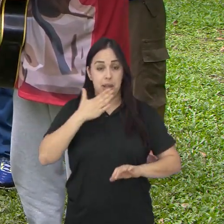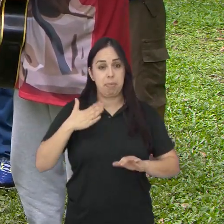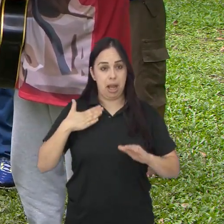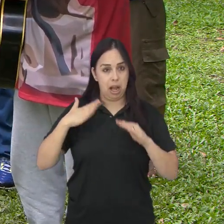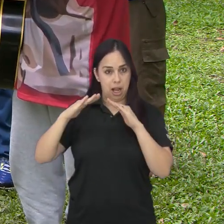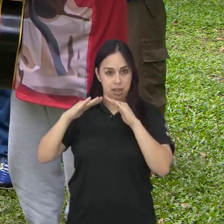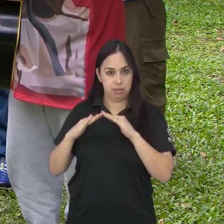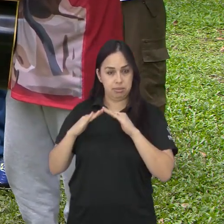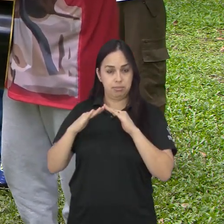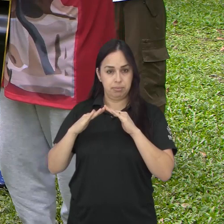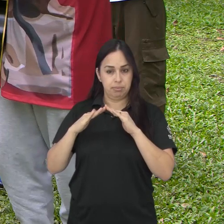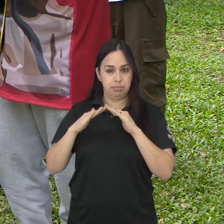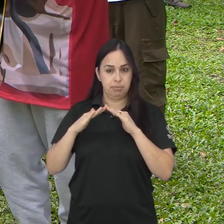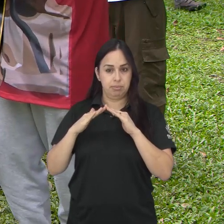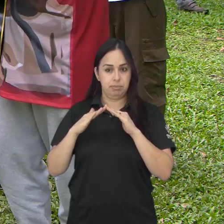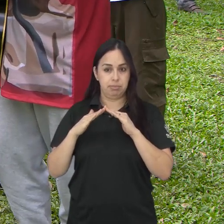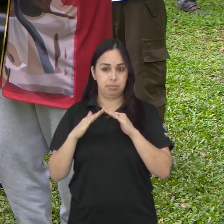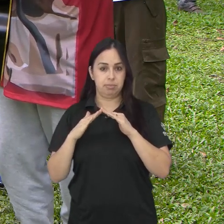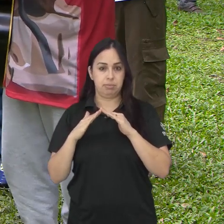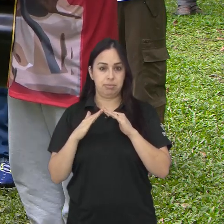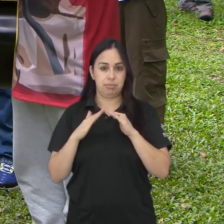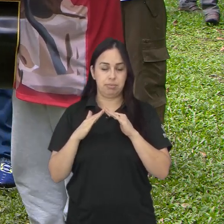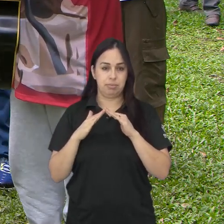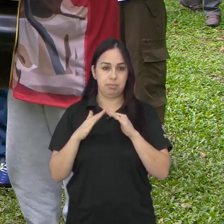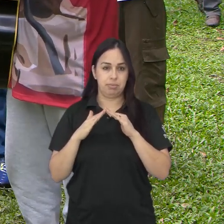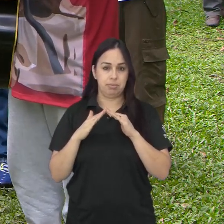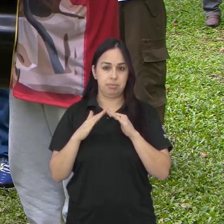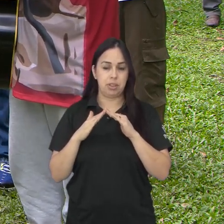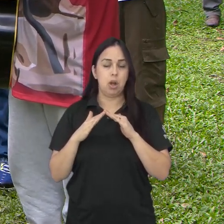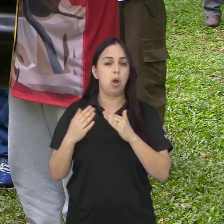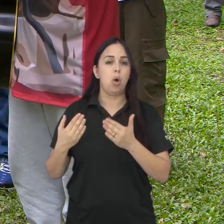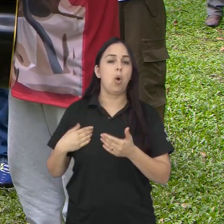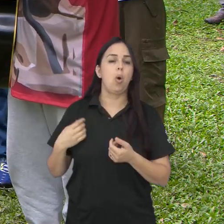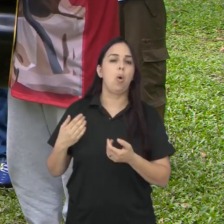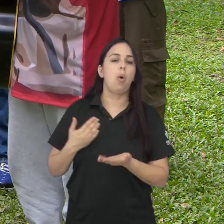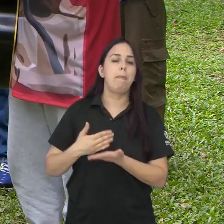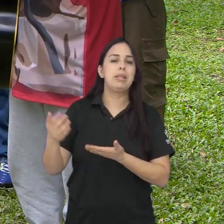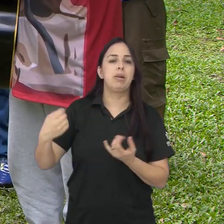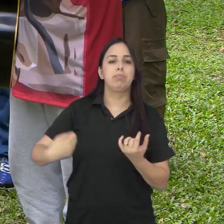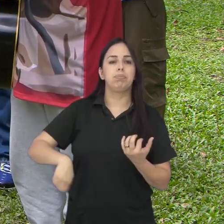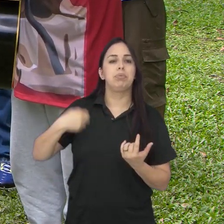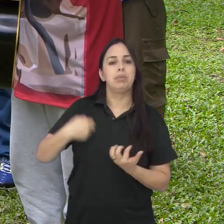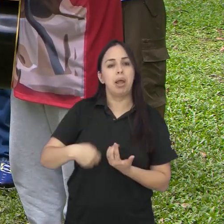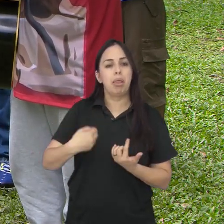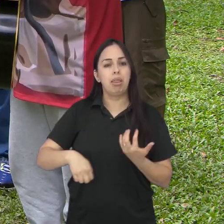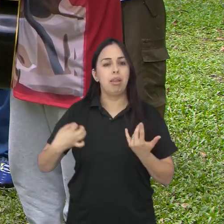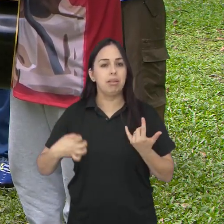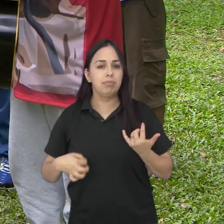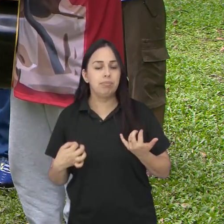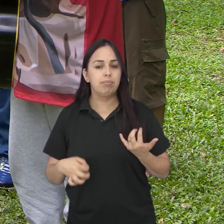quintal lá de casa, tal qual, a gente começava a tocar umas modas de viola e nessa surgiu